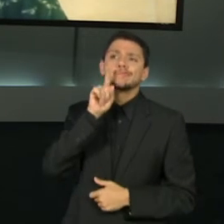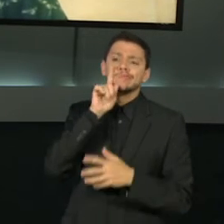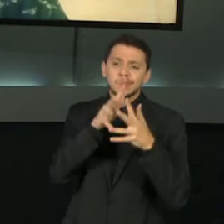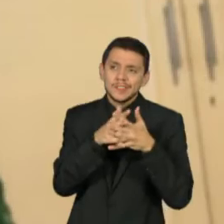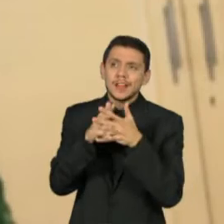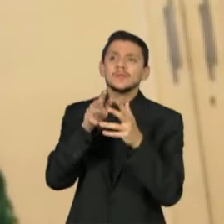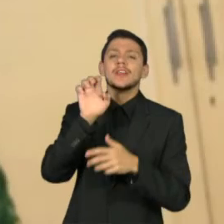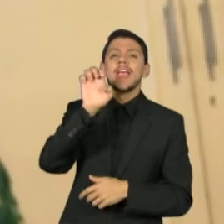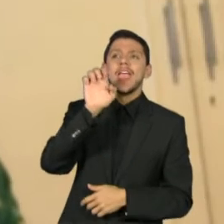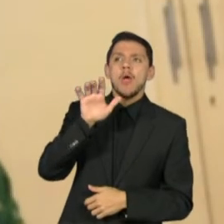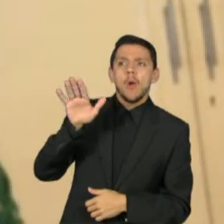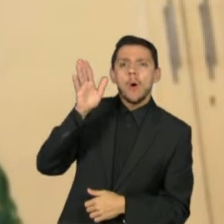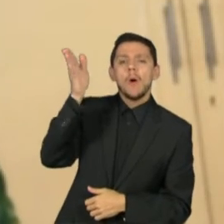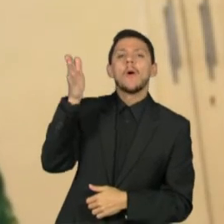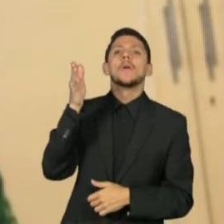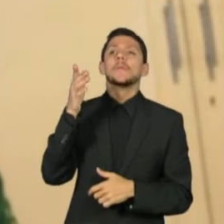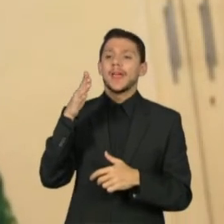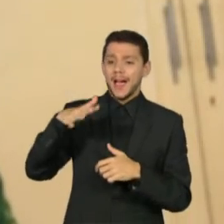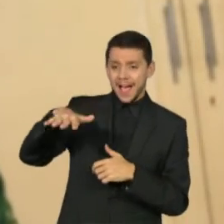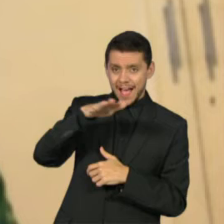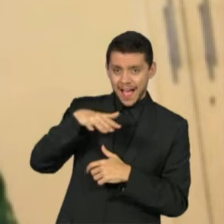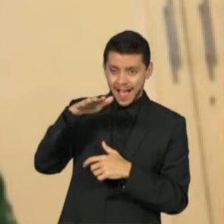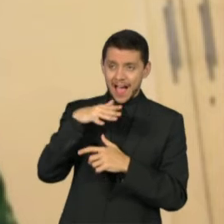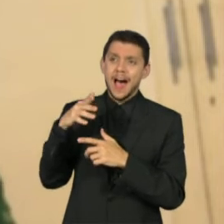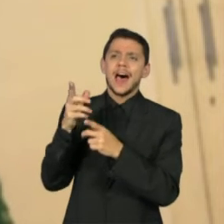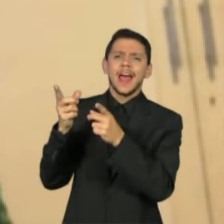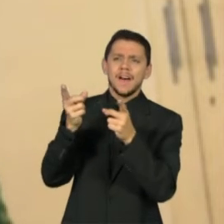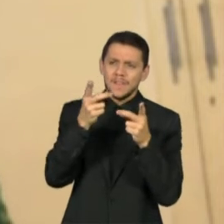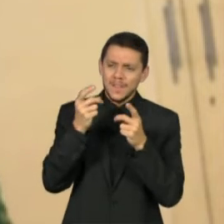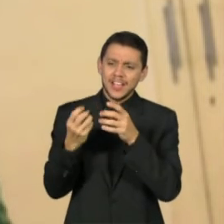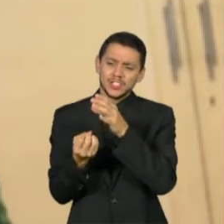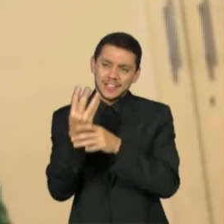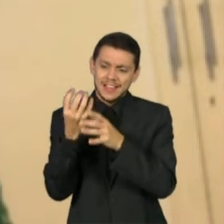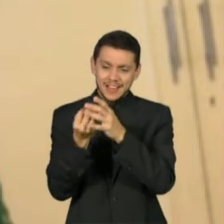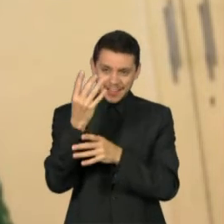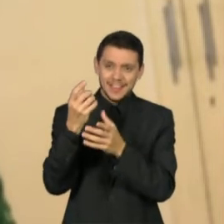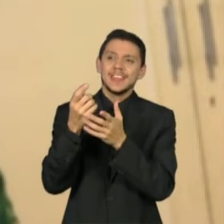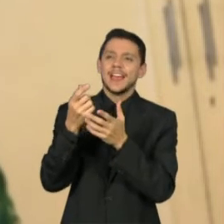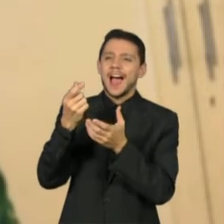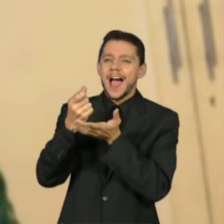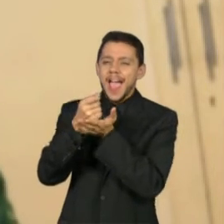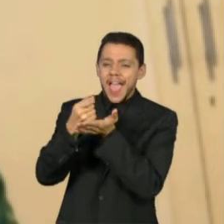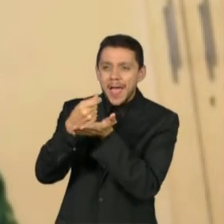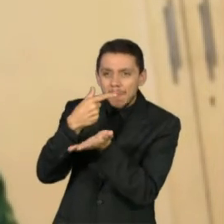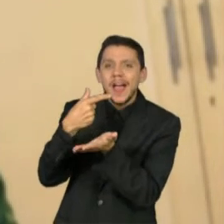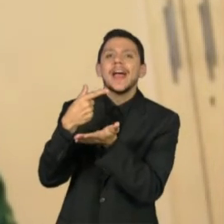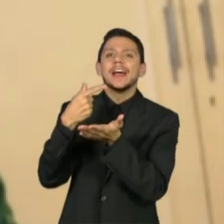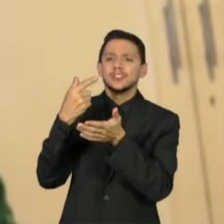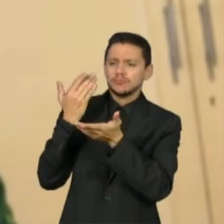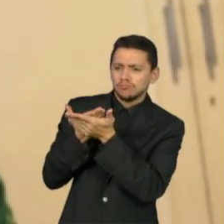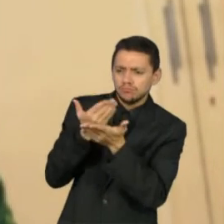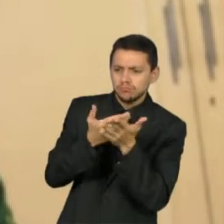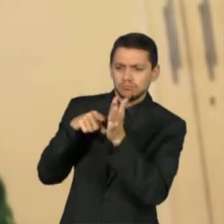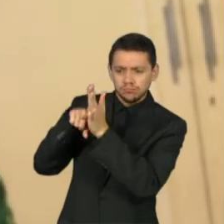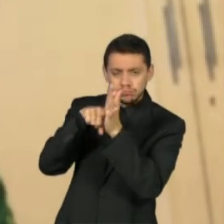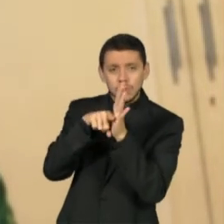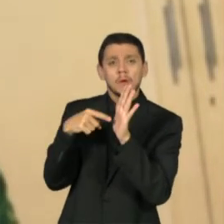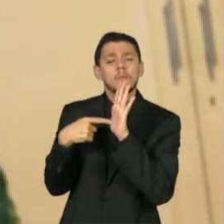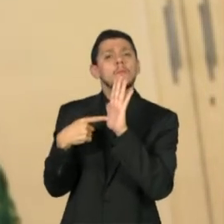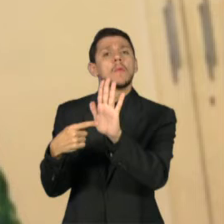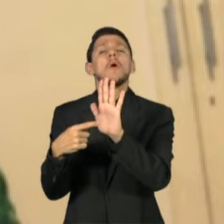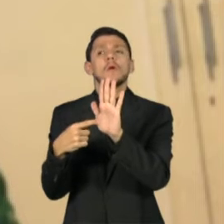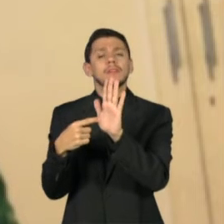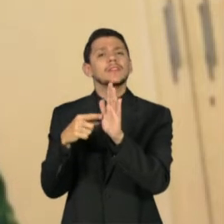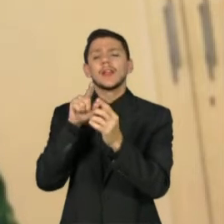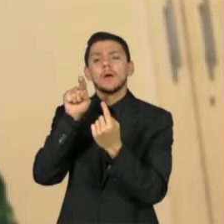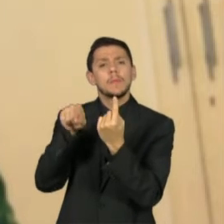e a indústria farmacêutica faz ensaios clínicos, que são estudos que mostram qual é o risco da vacinação.